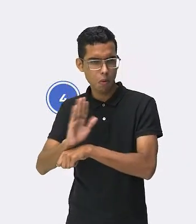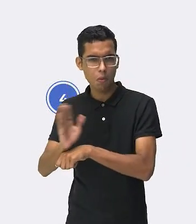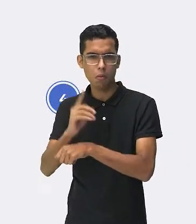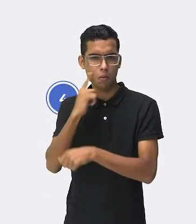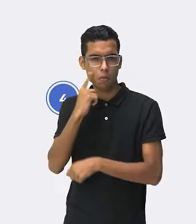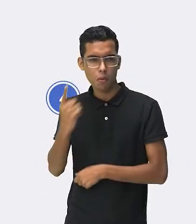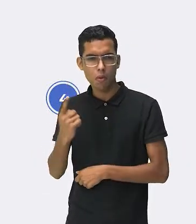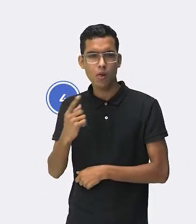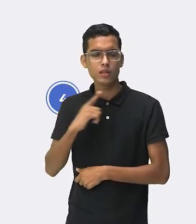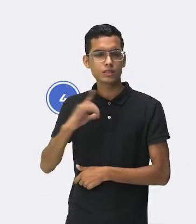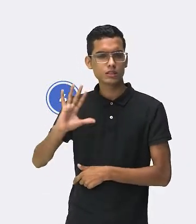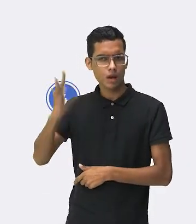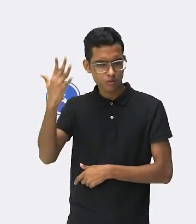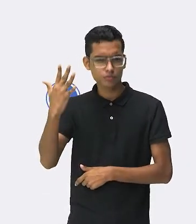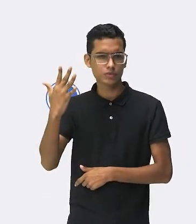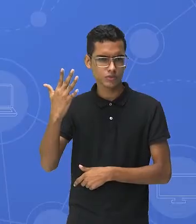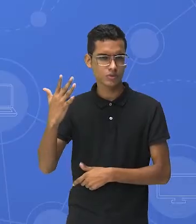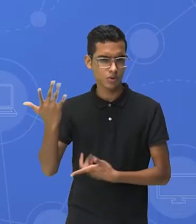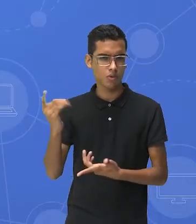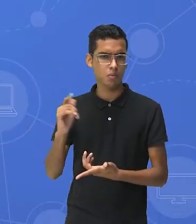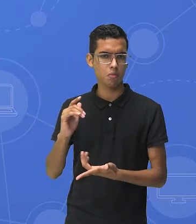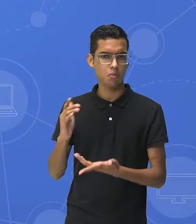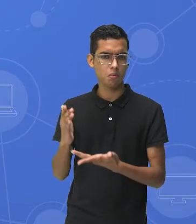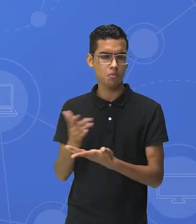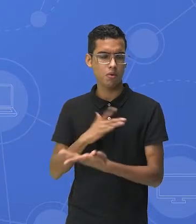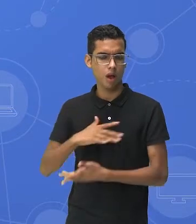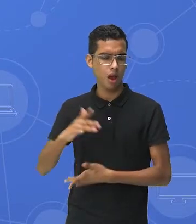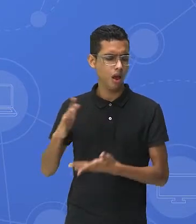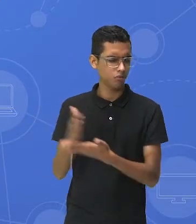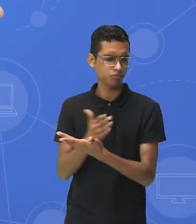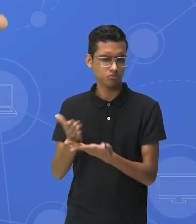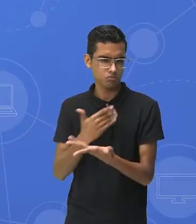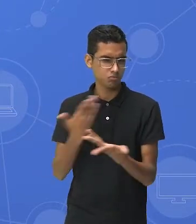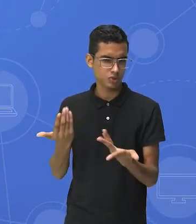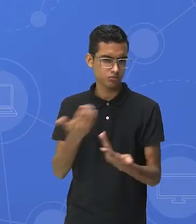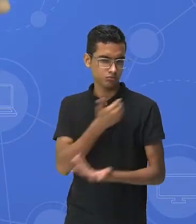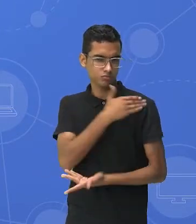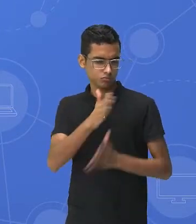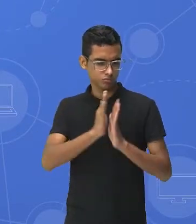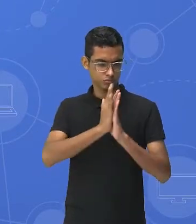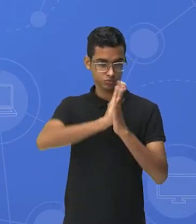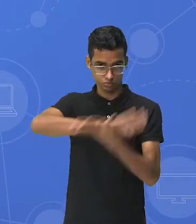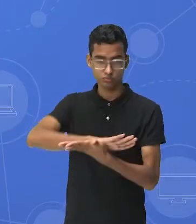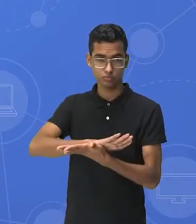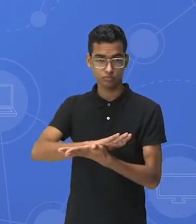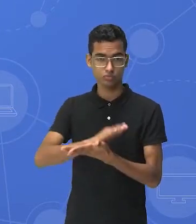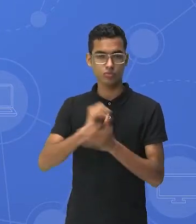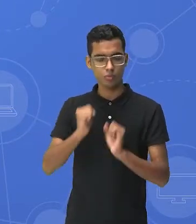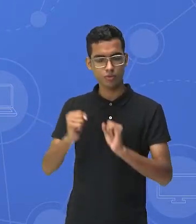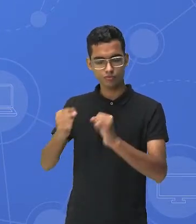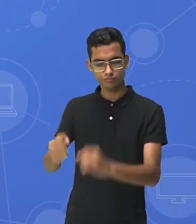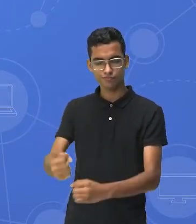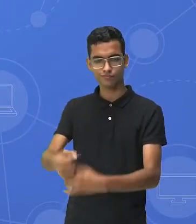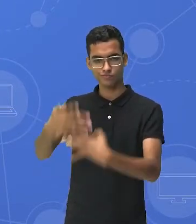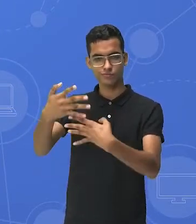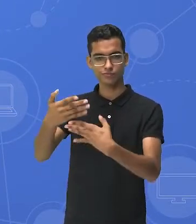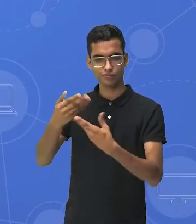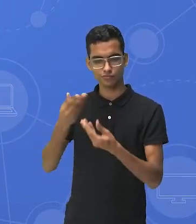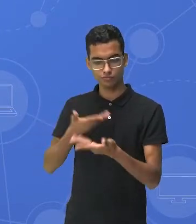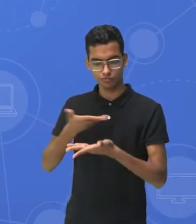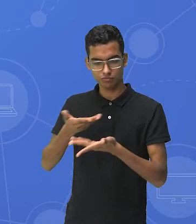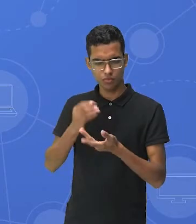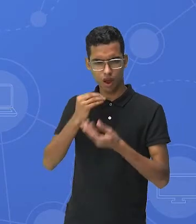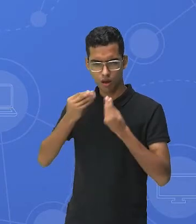da discriminação? E aí? Me digam aí, escrevam no chat, participem com a gente. E agora eu quero mostrar